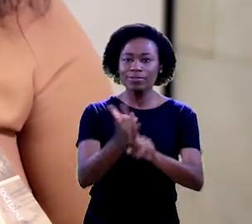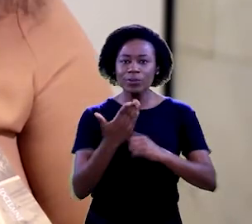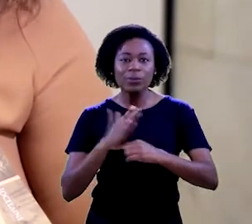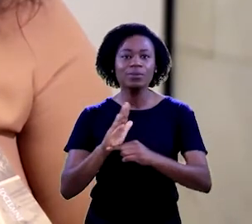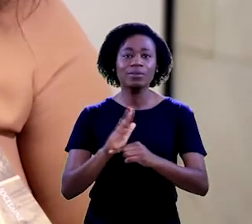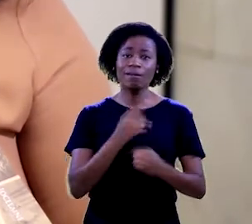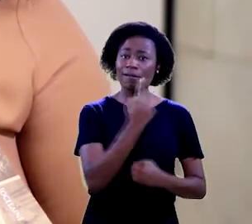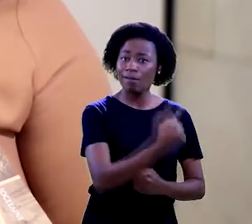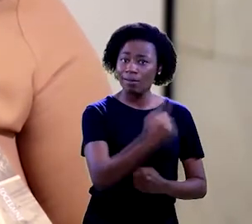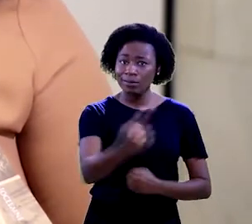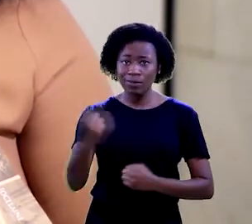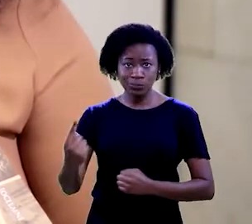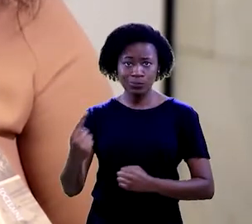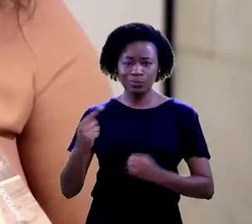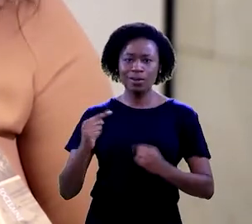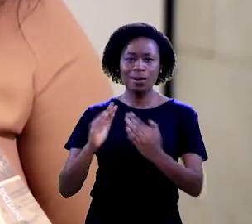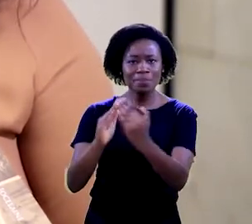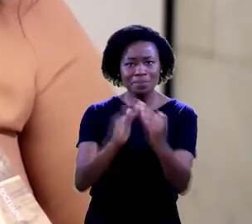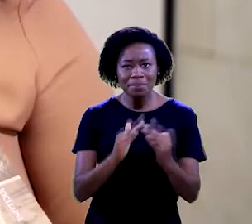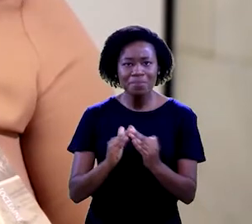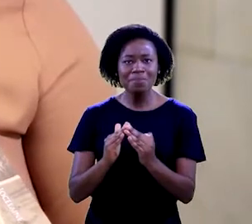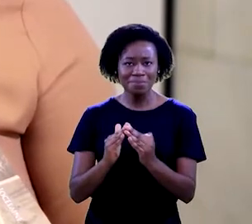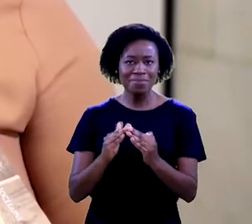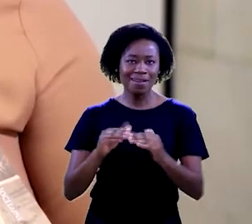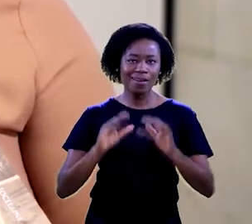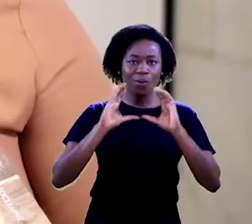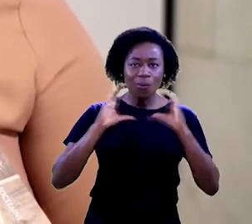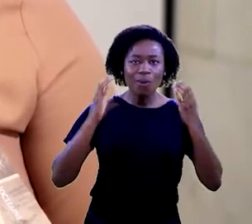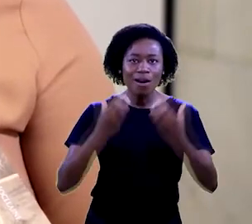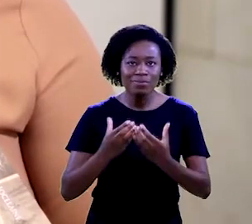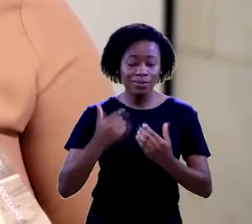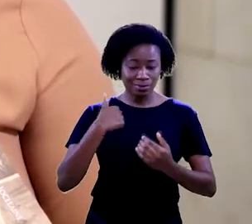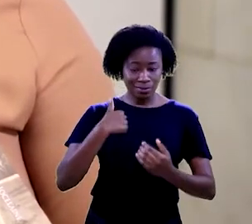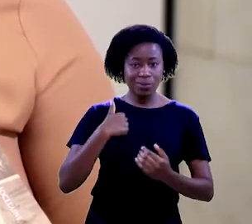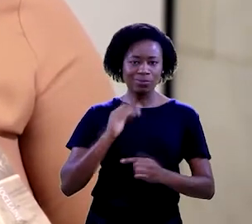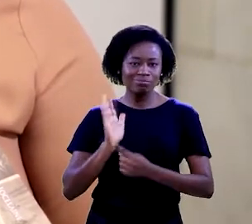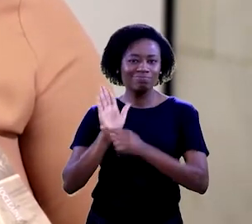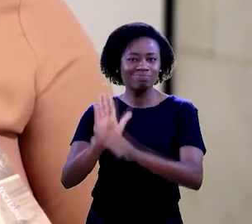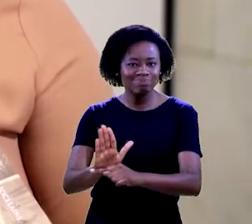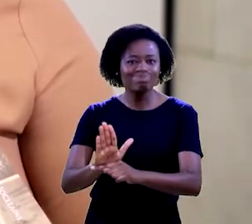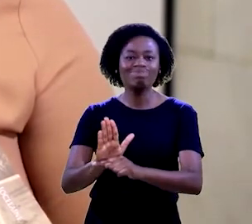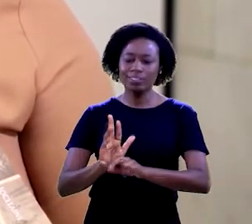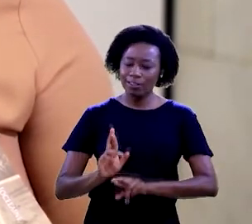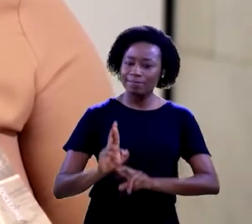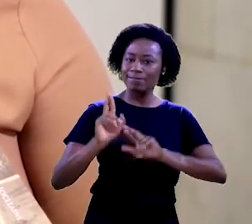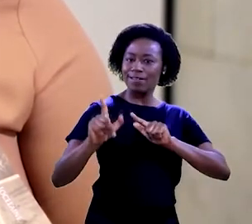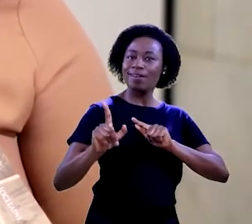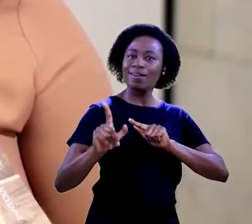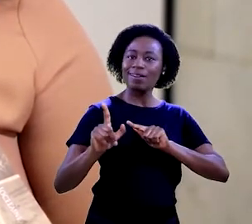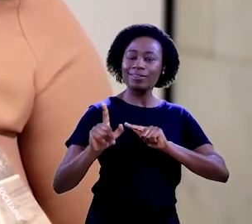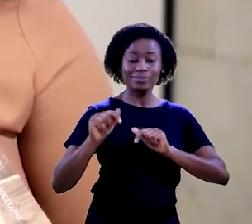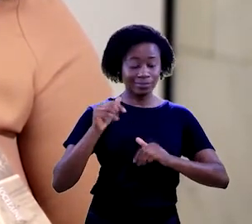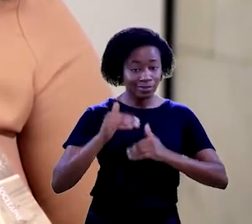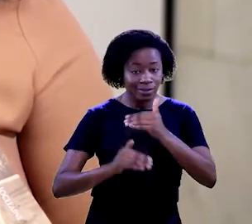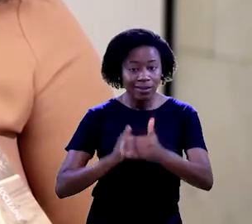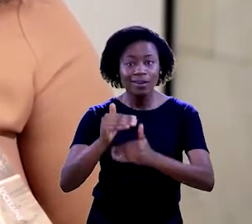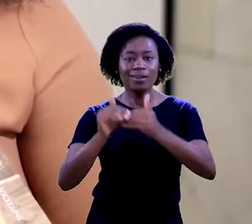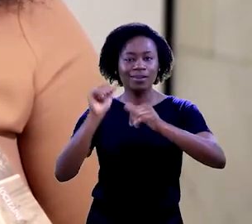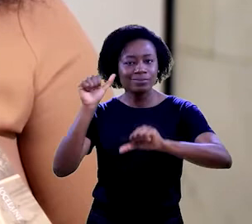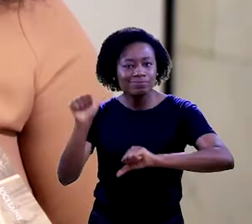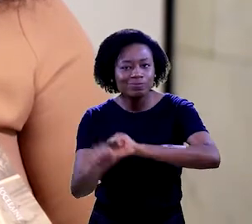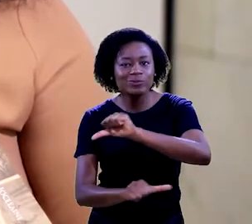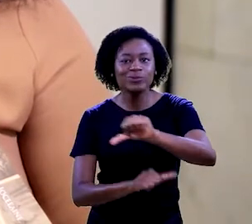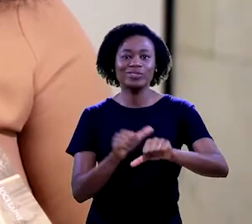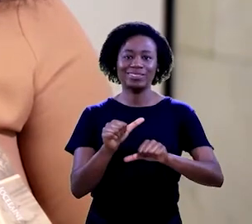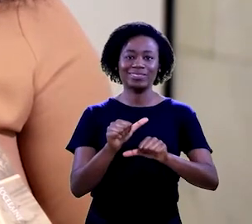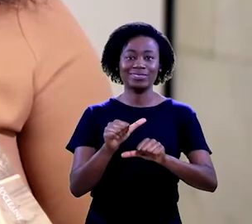nossos bairros, onde as nossas comunidades podem fazer uma tremenda diferença nesse avanço e